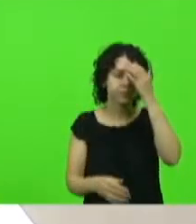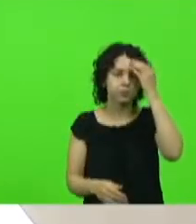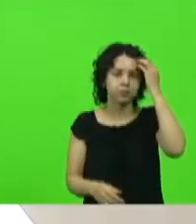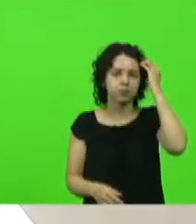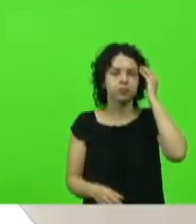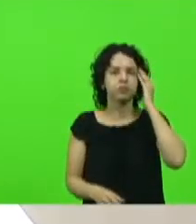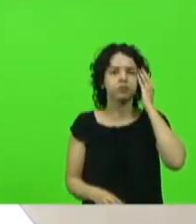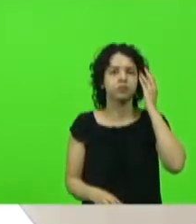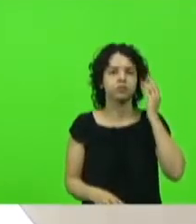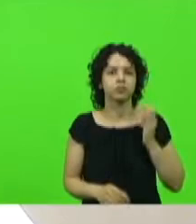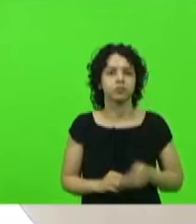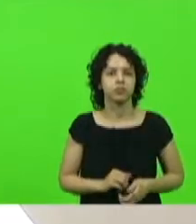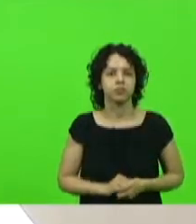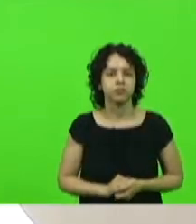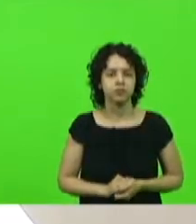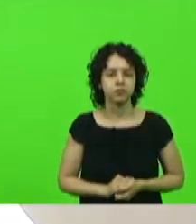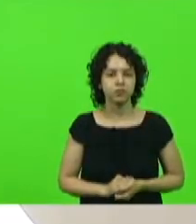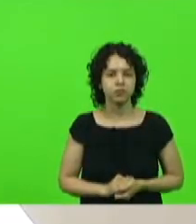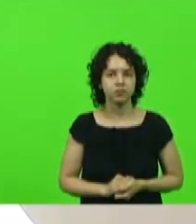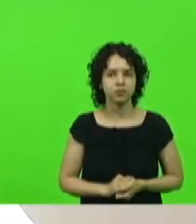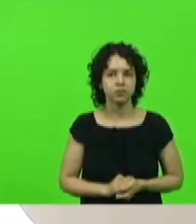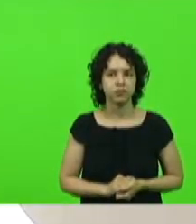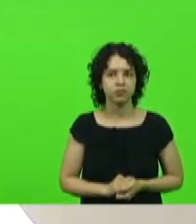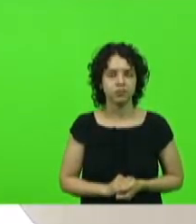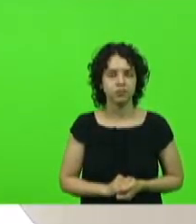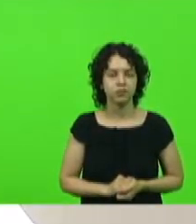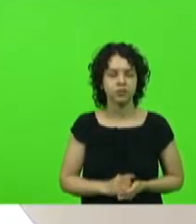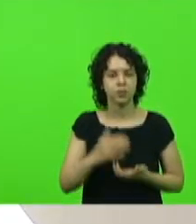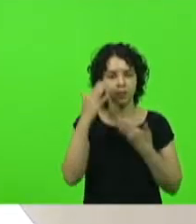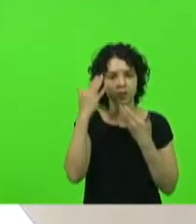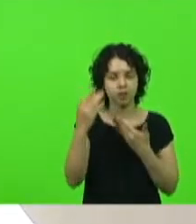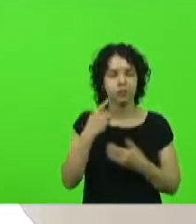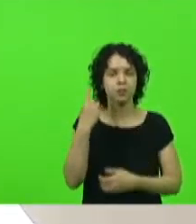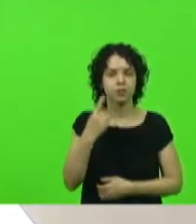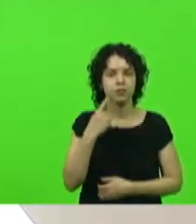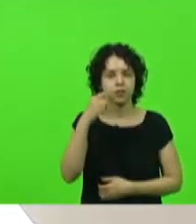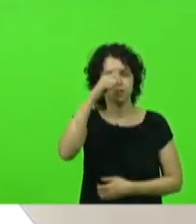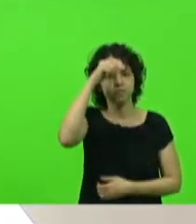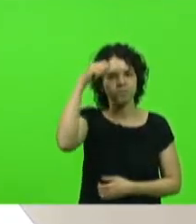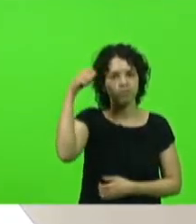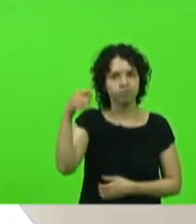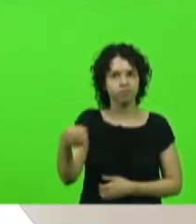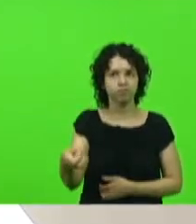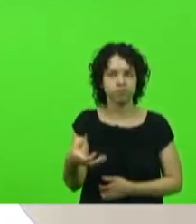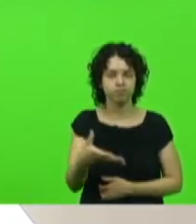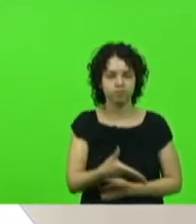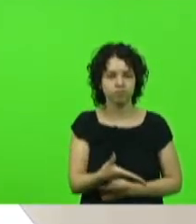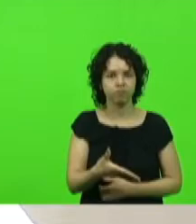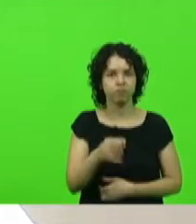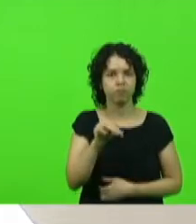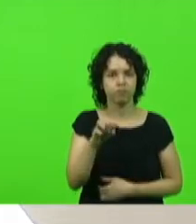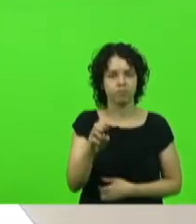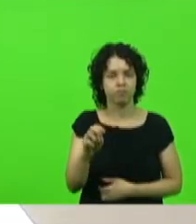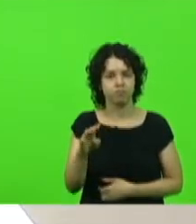Obrigado, deputado Adrianinho. Próximo bloco, bloco MDB Partido Novo, por 15